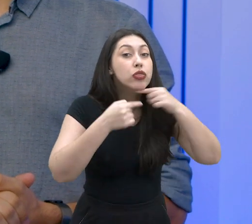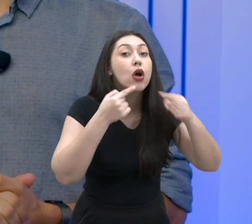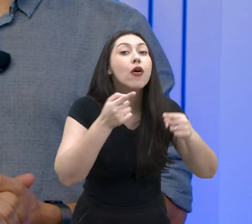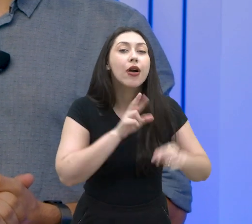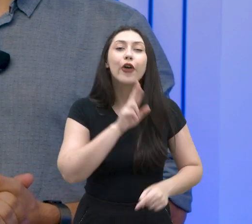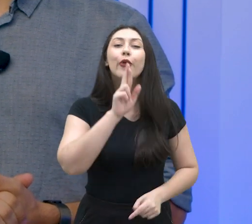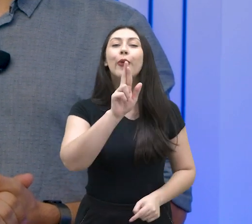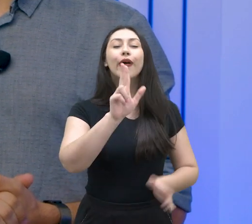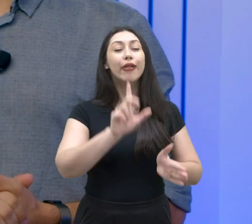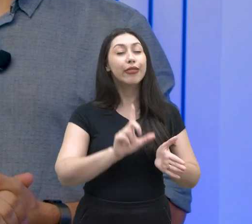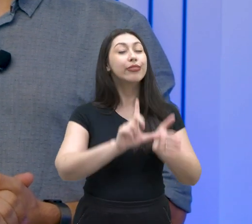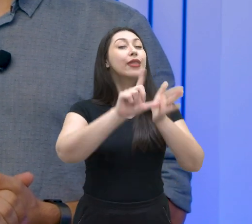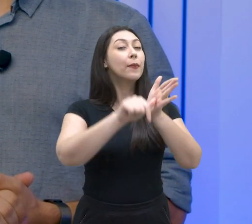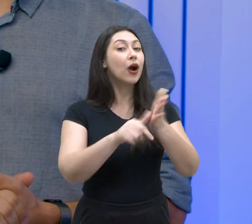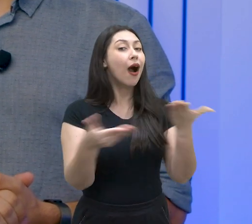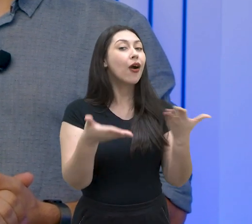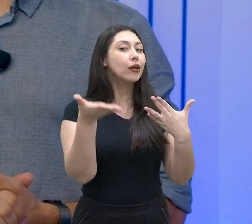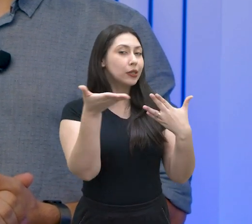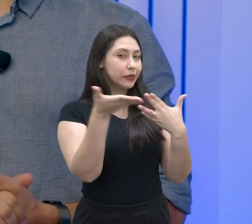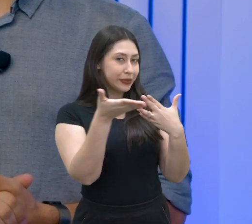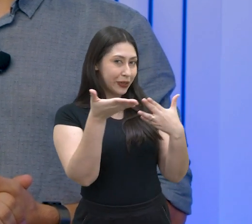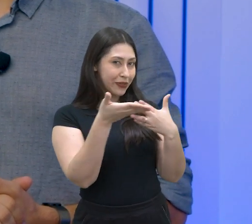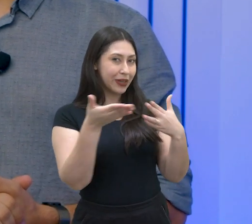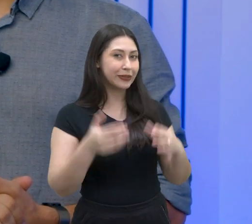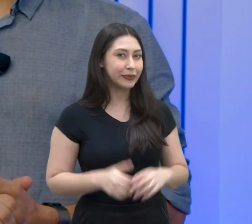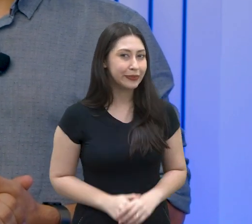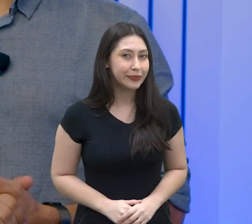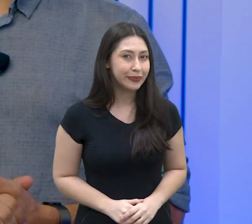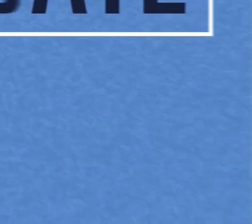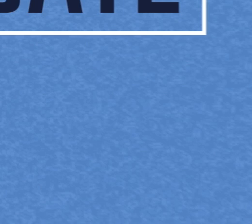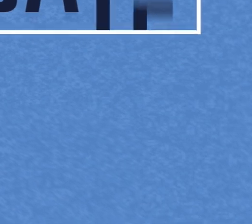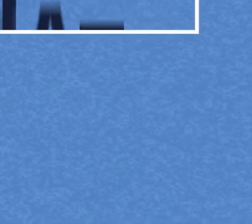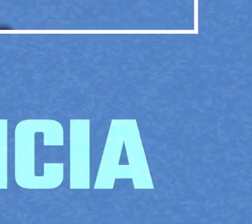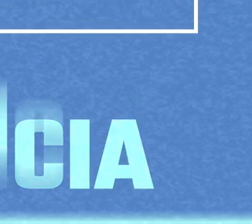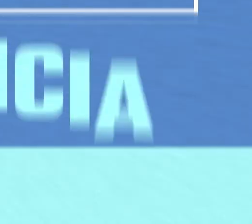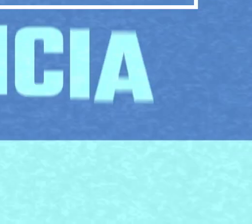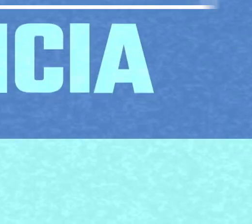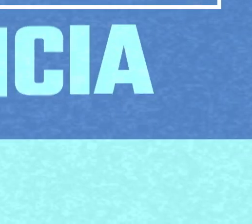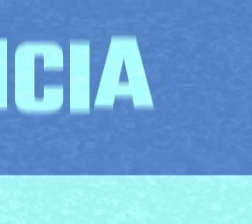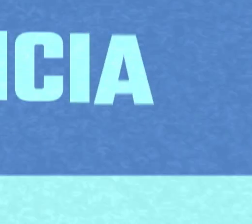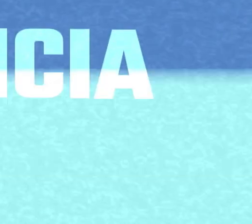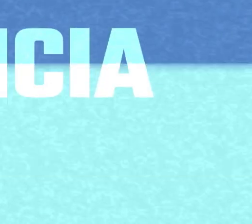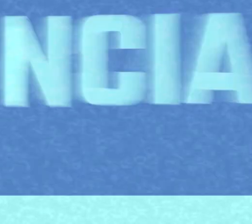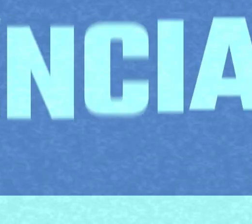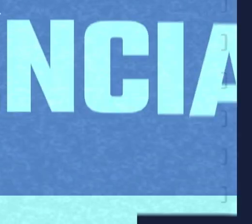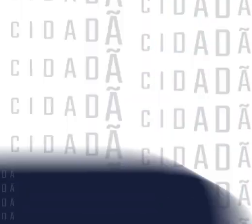essas dúvidas no próximo bloco, hora do primeiro intervalo aqui no Sobre Política.